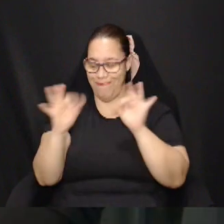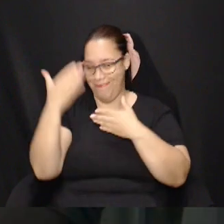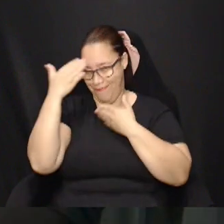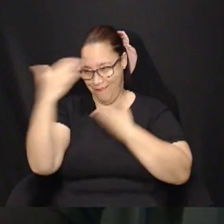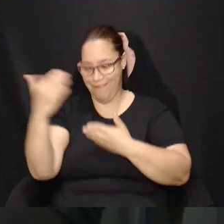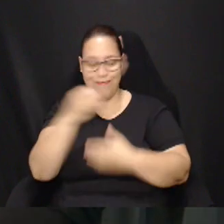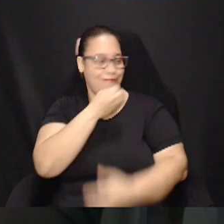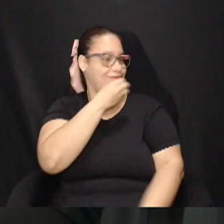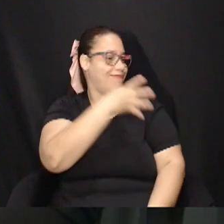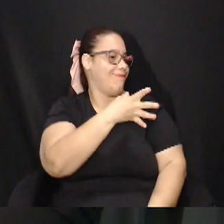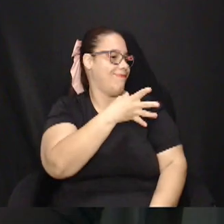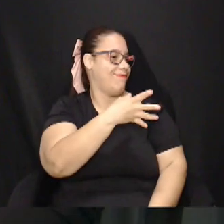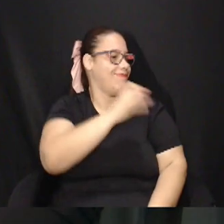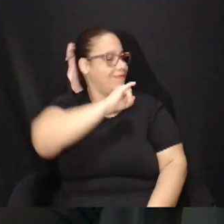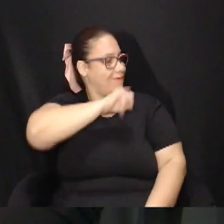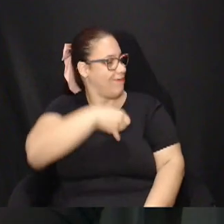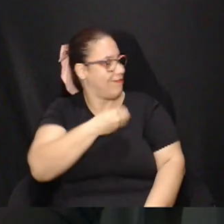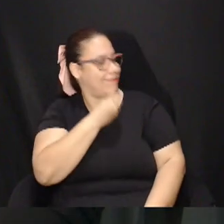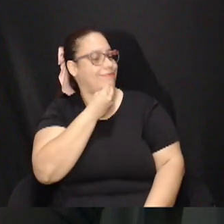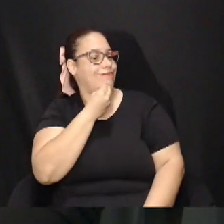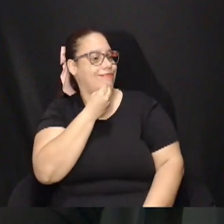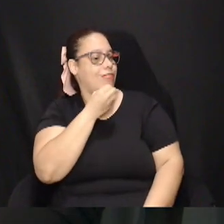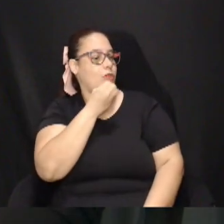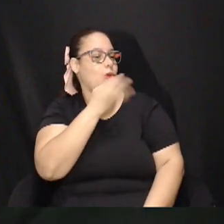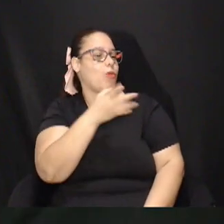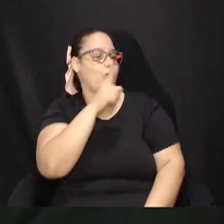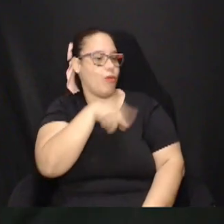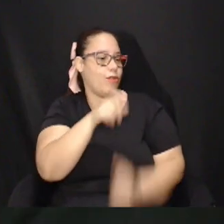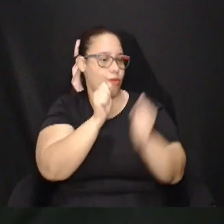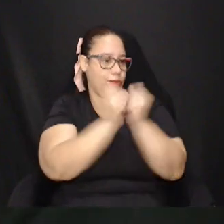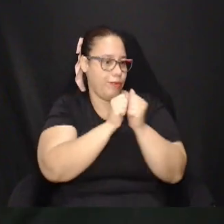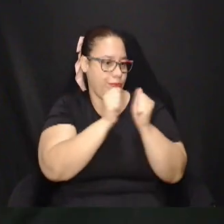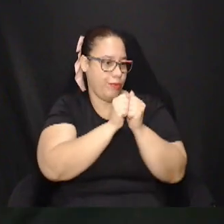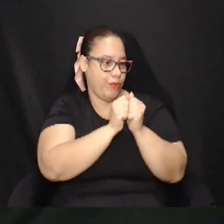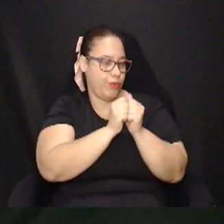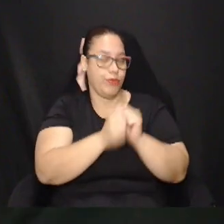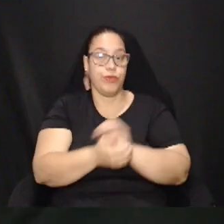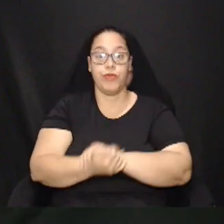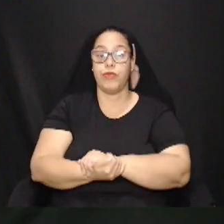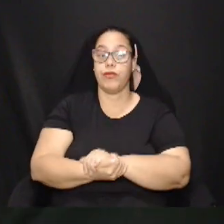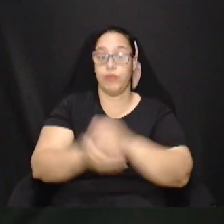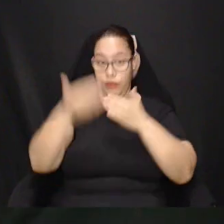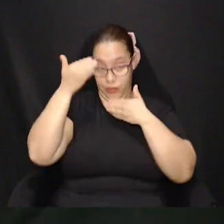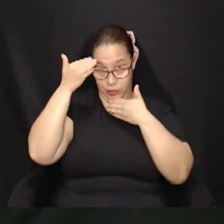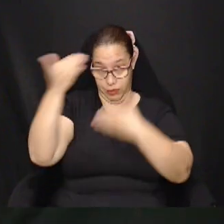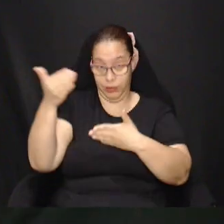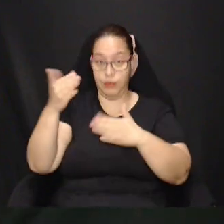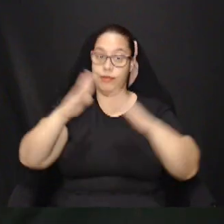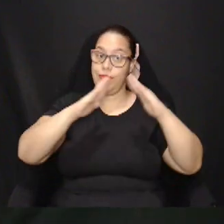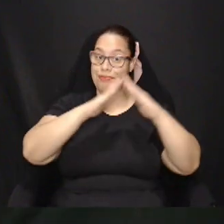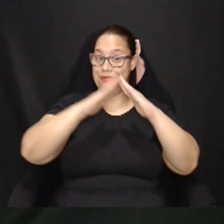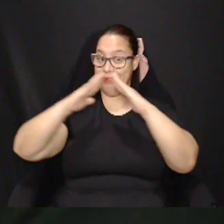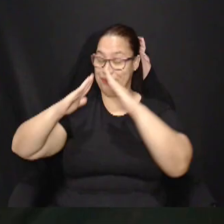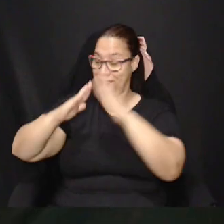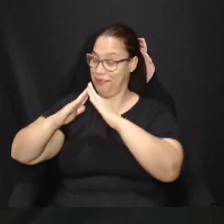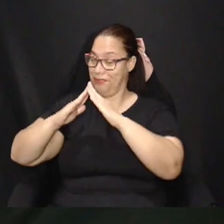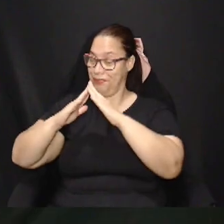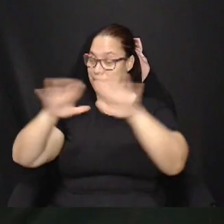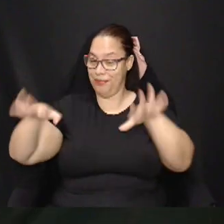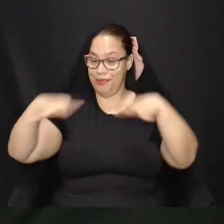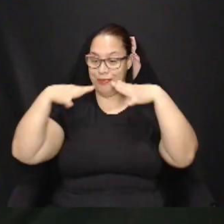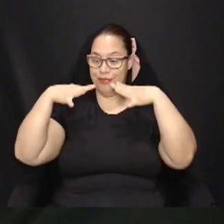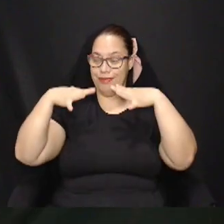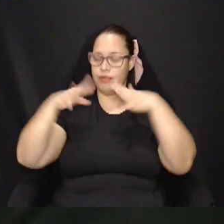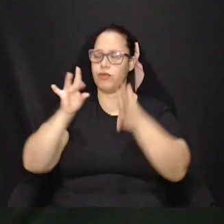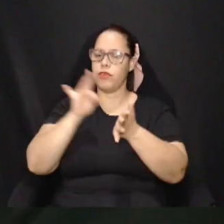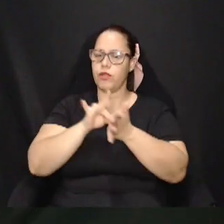pela oportunidade, muito bom estar aqui com vocês nesse dia. E a gente agradece você aí de casa, e o que fica evidente é que o tema